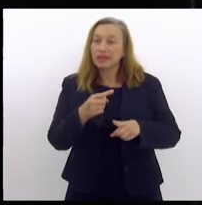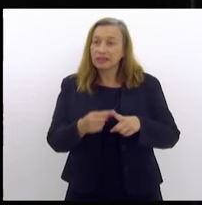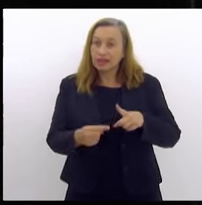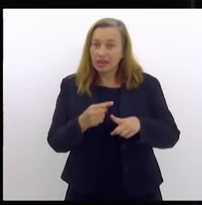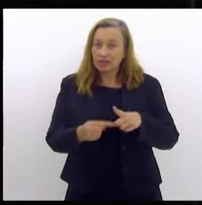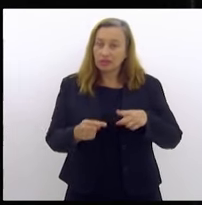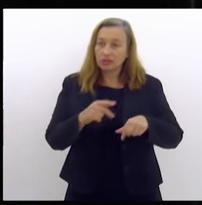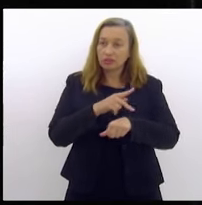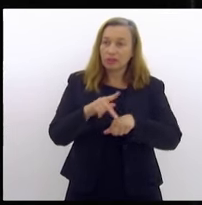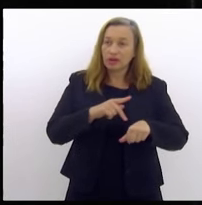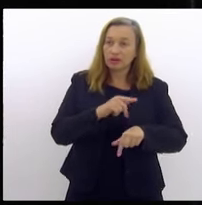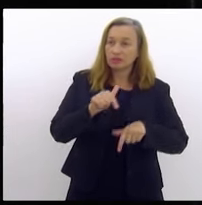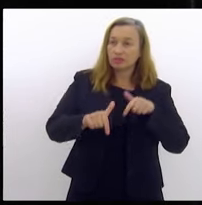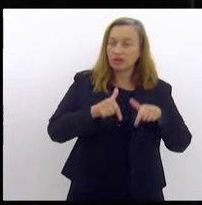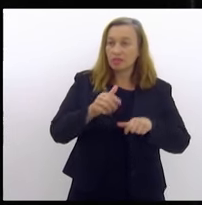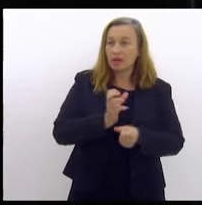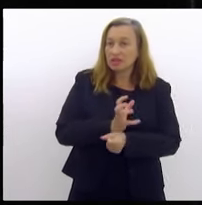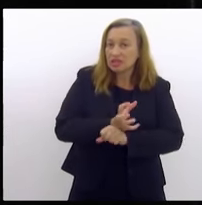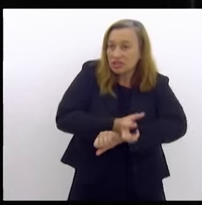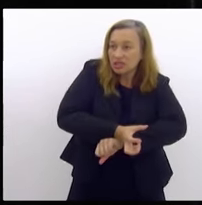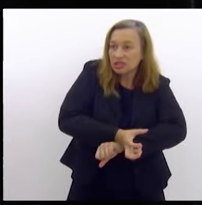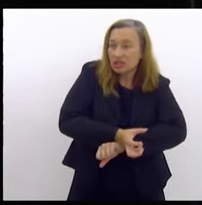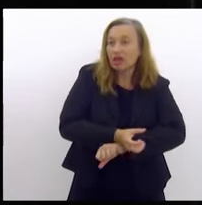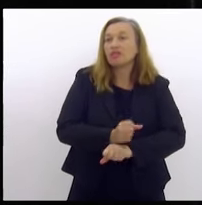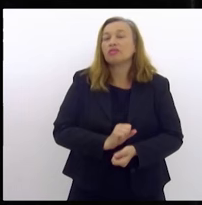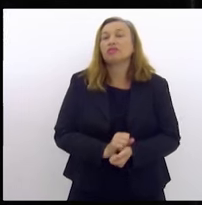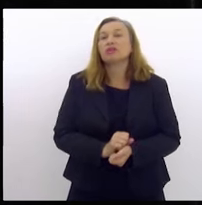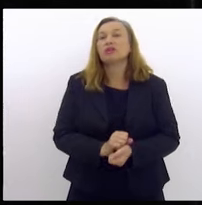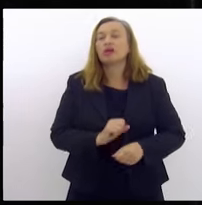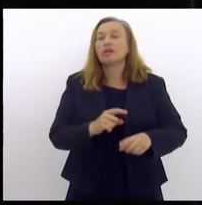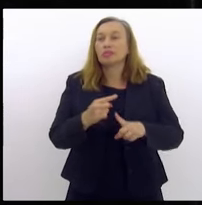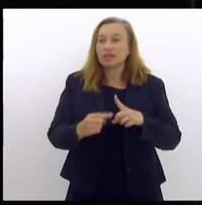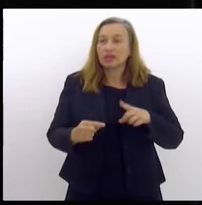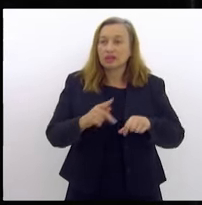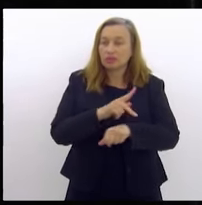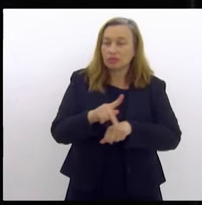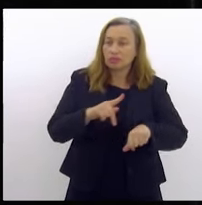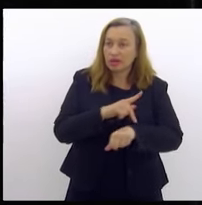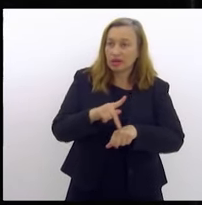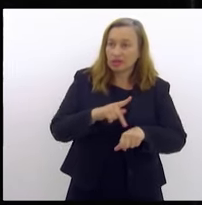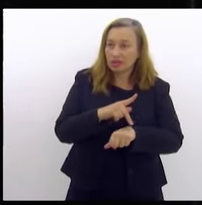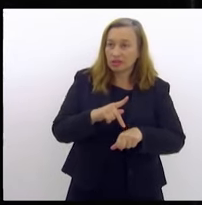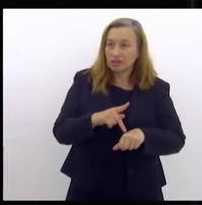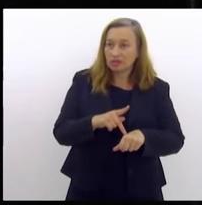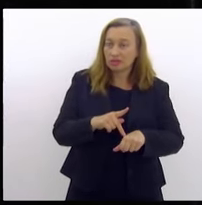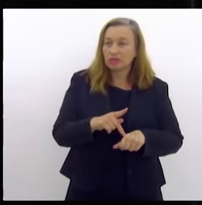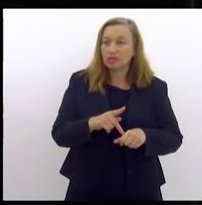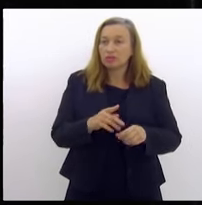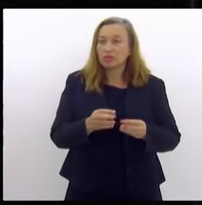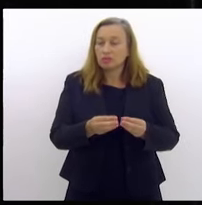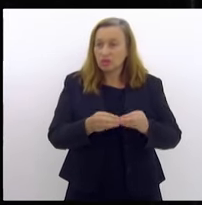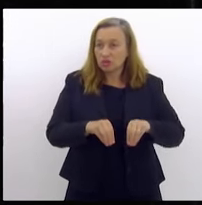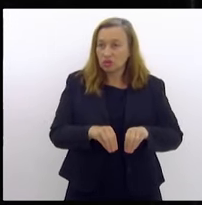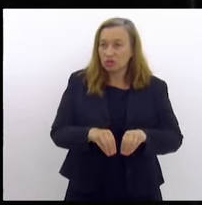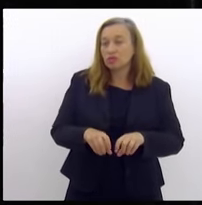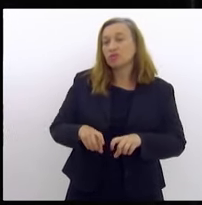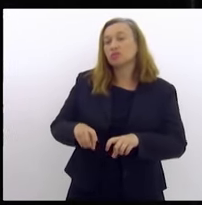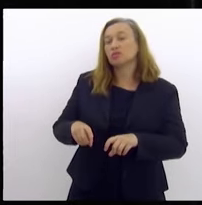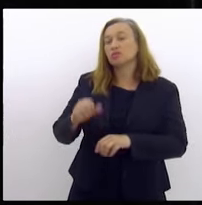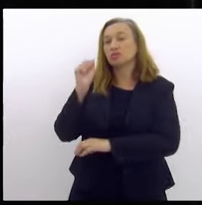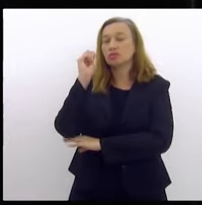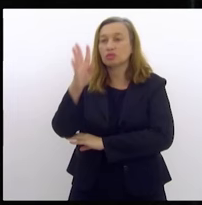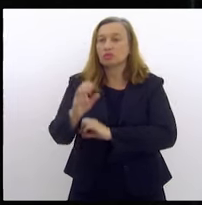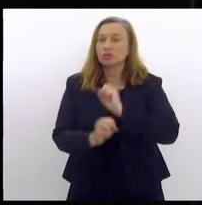nosso país com trabalho escravo, a metade do nosso país com degradação ambiental, com desflorestamento,